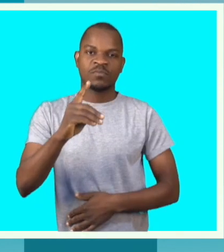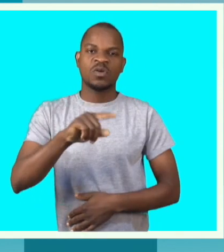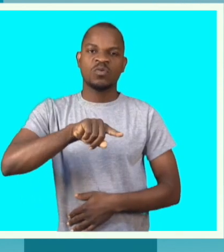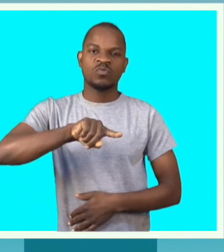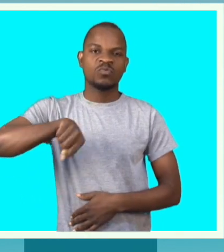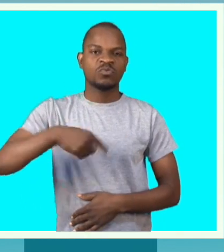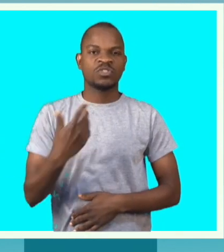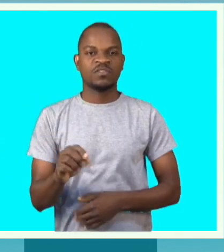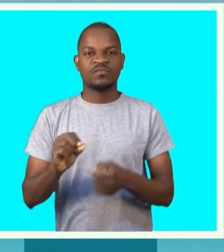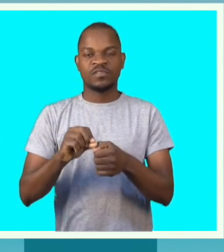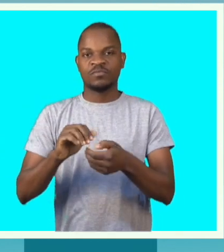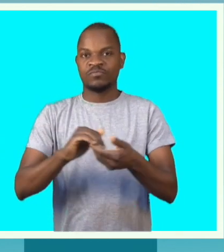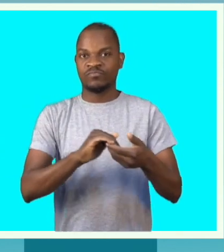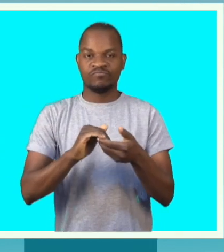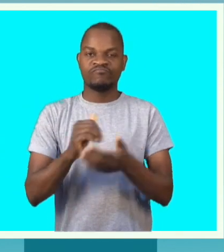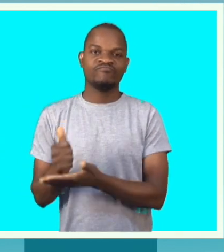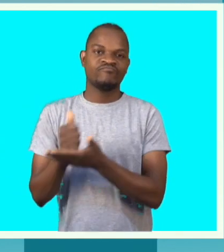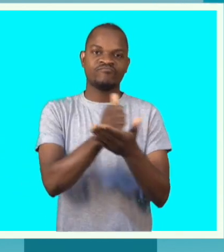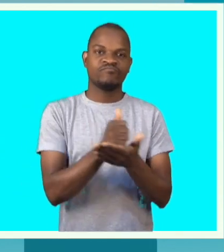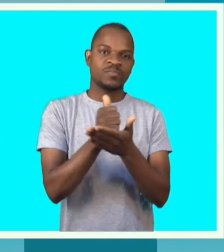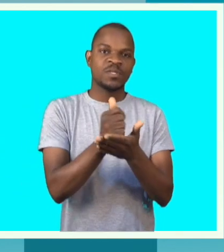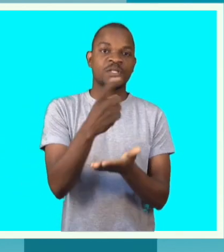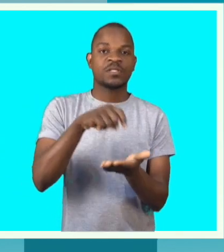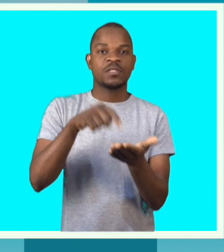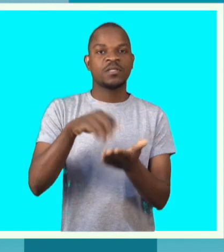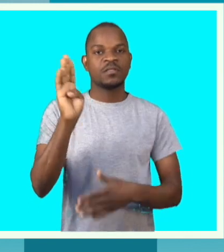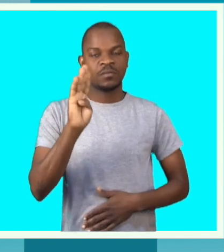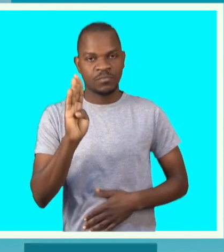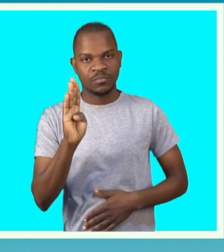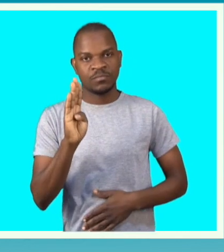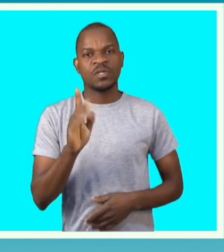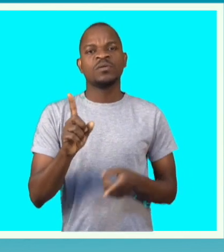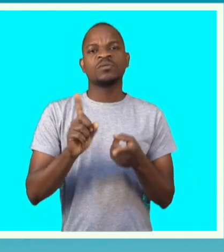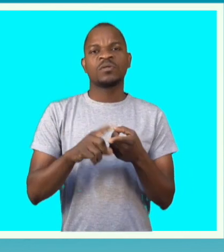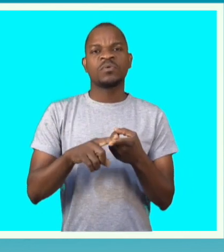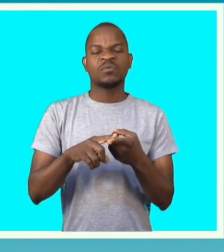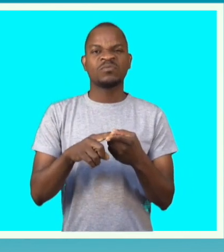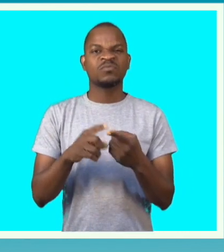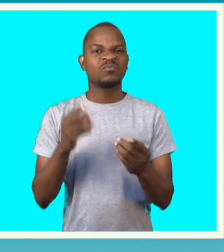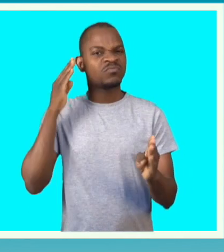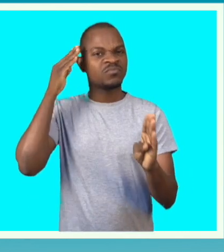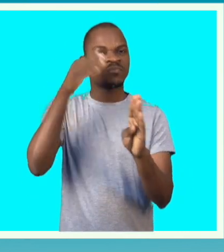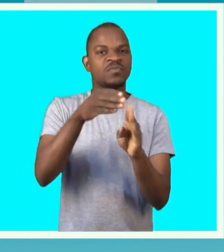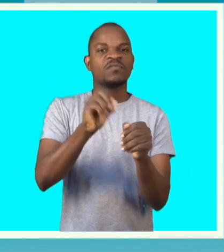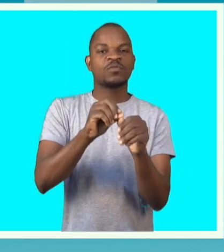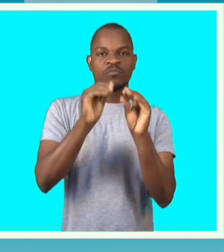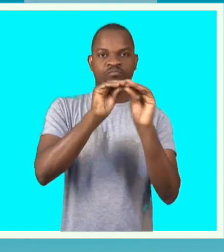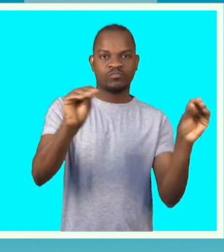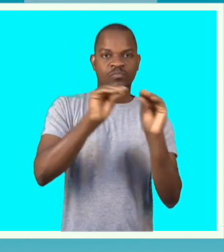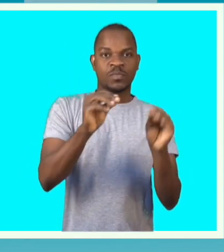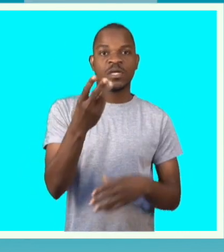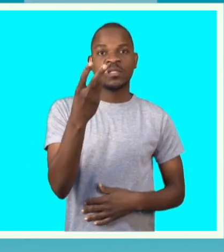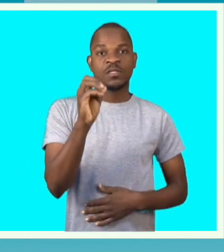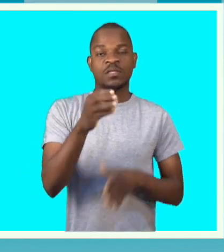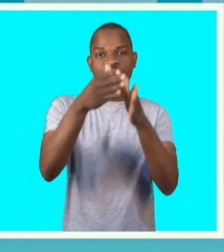parceria para que possamos apoiar as populações afetadas a nível da cidade da Beira, do Dondo e do Tio de Búzio. A meta é formar 30